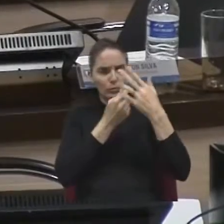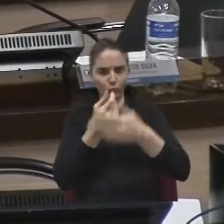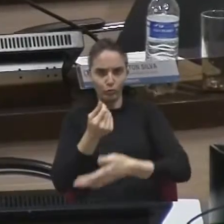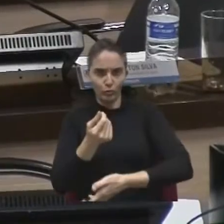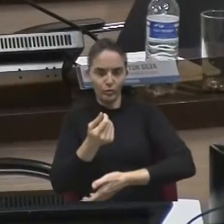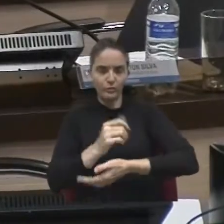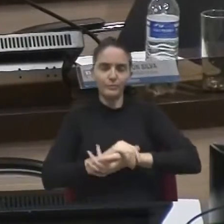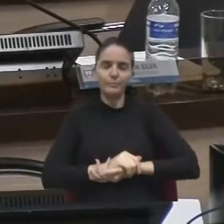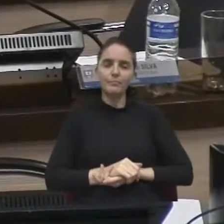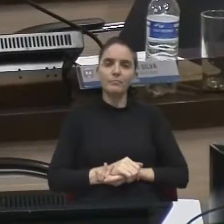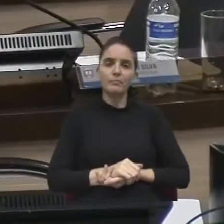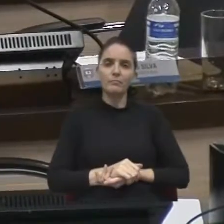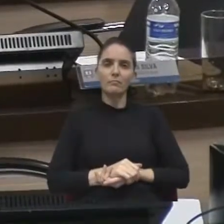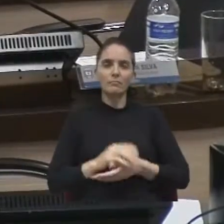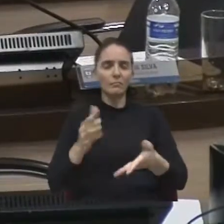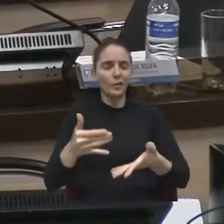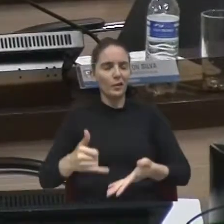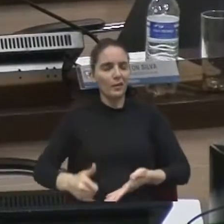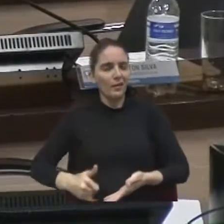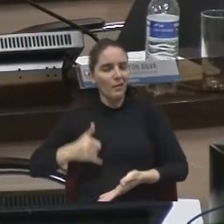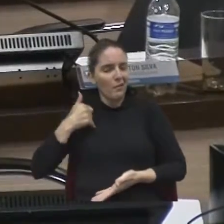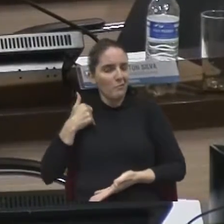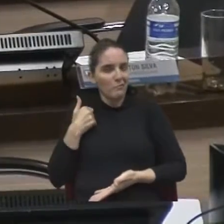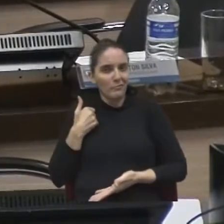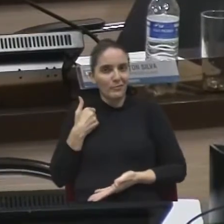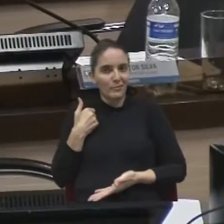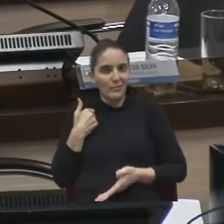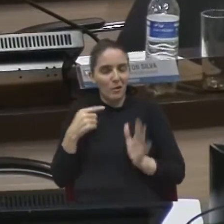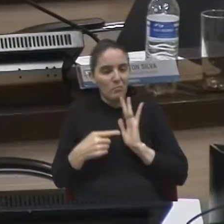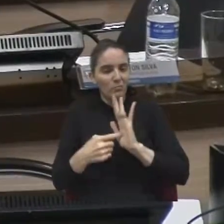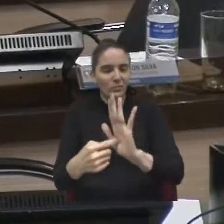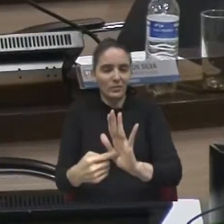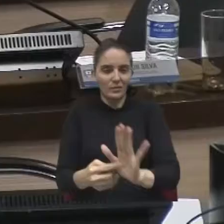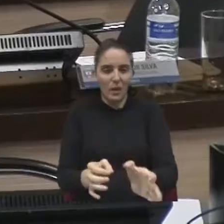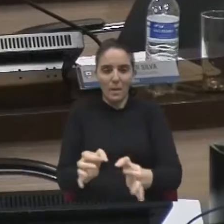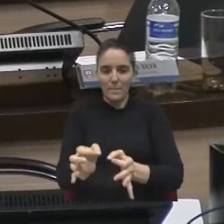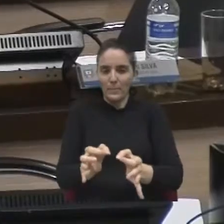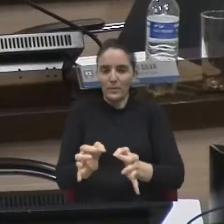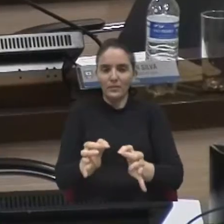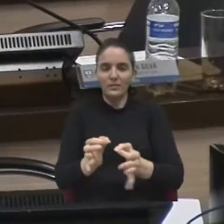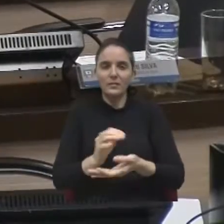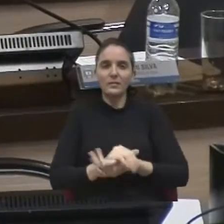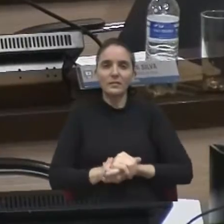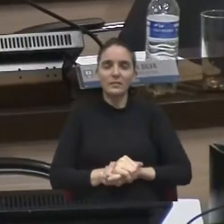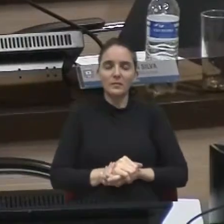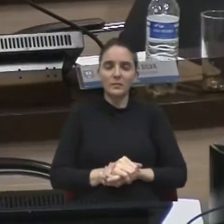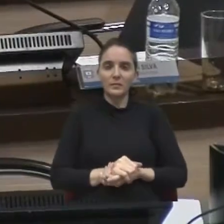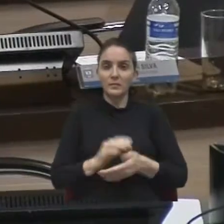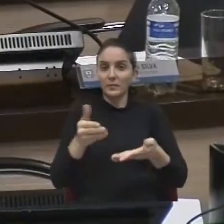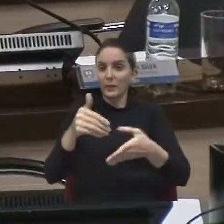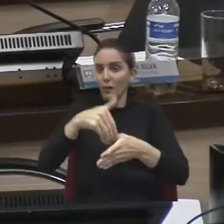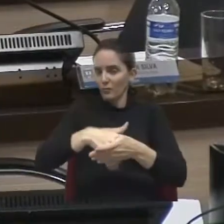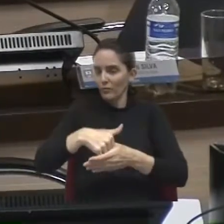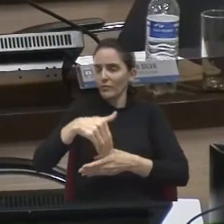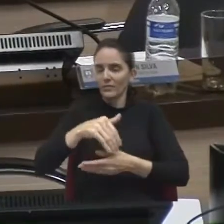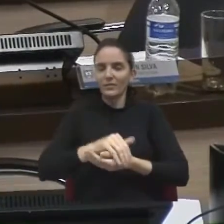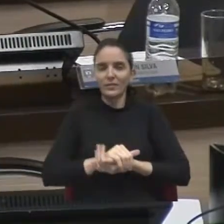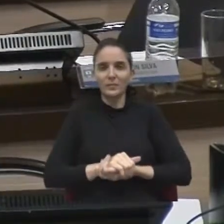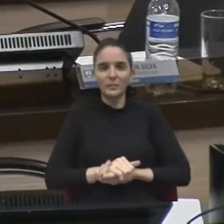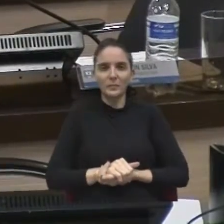Com muita satisfação apresentamos esse projeto, né, para que possamos votar hoje.